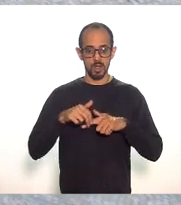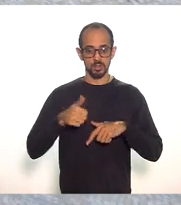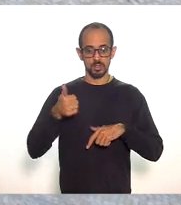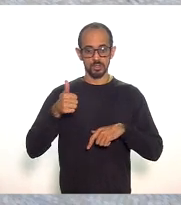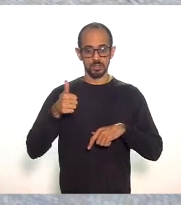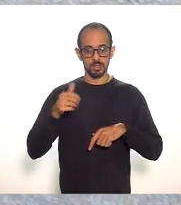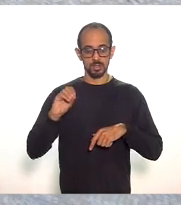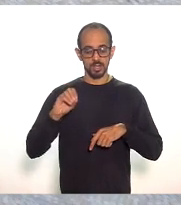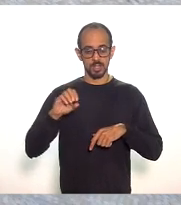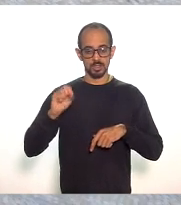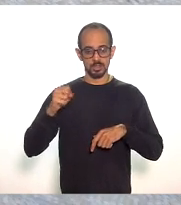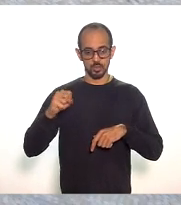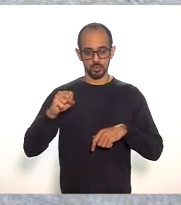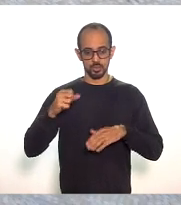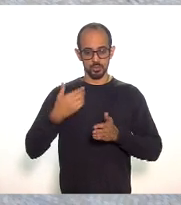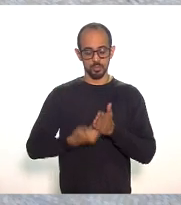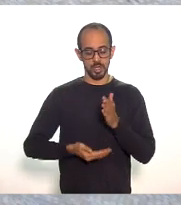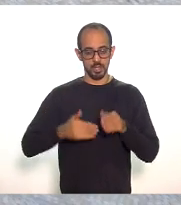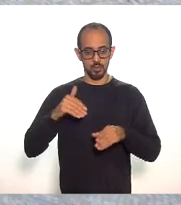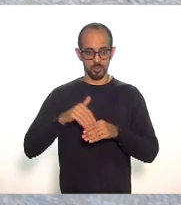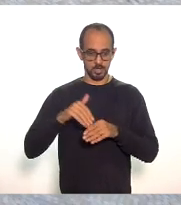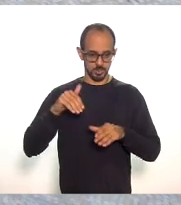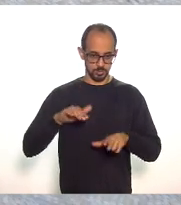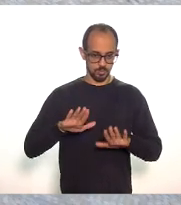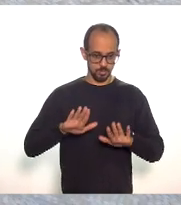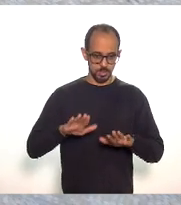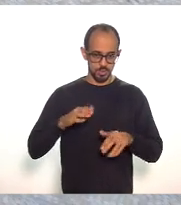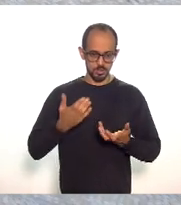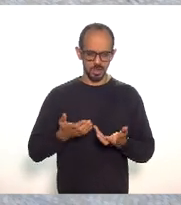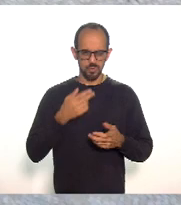votação. Mas eu queria falar sobre o projeto